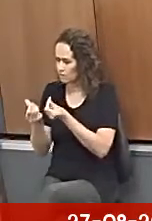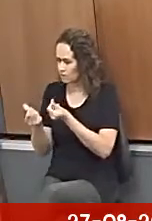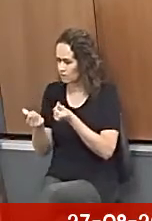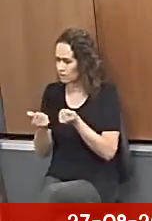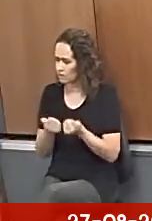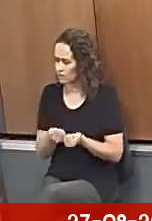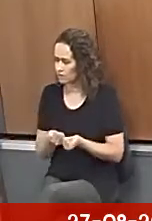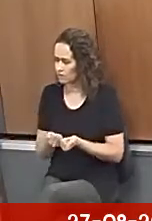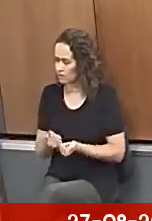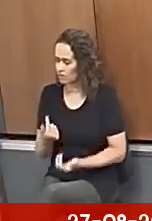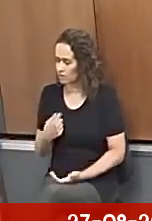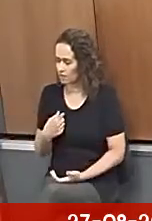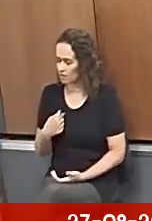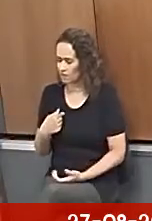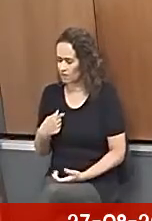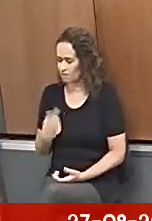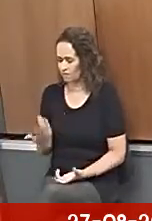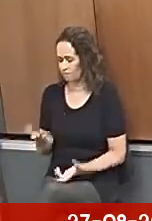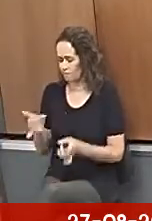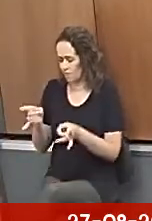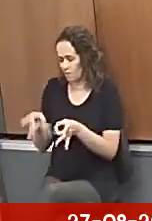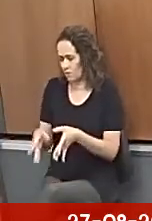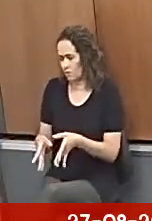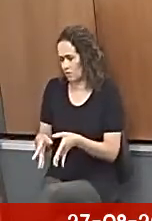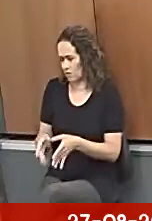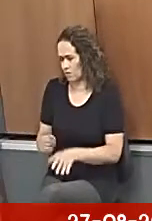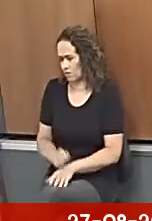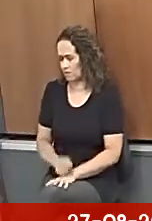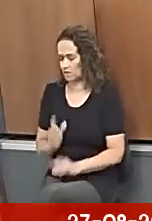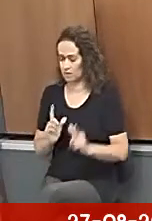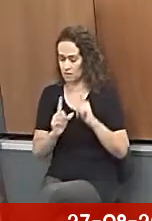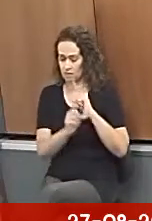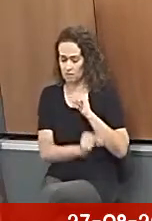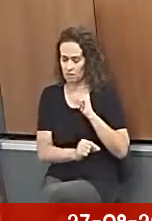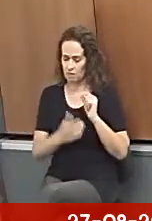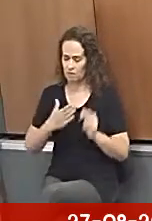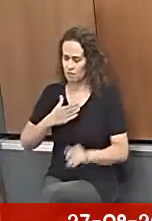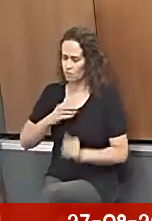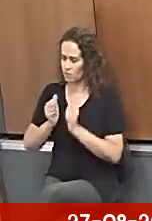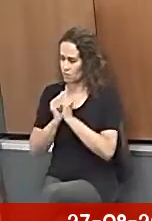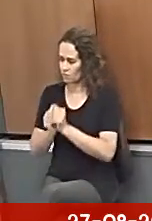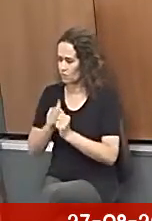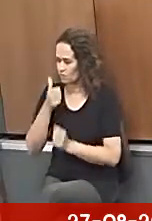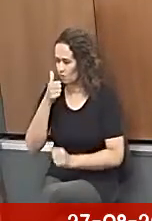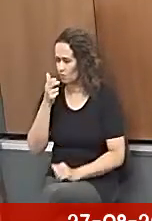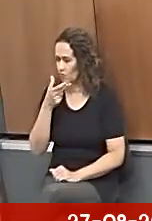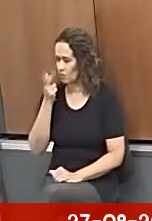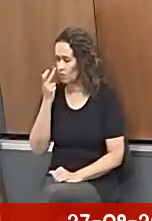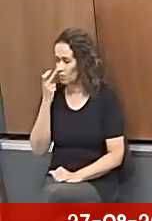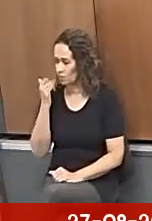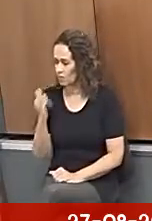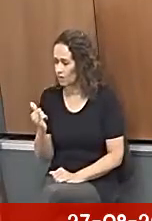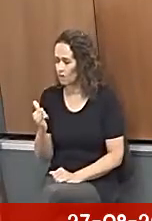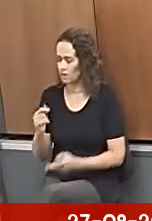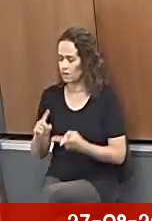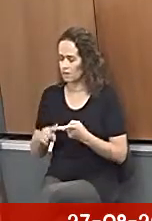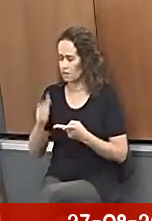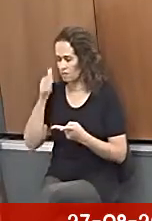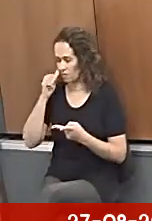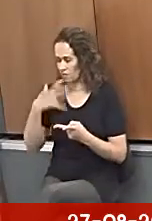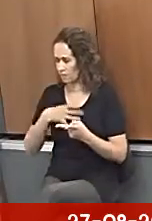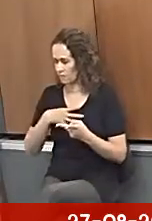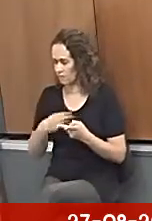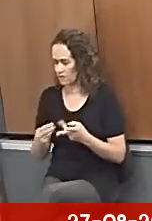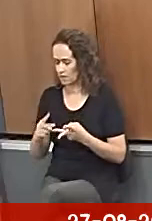da minas arena foi obrigado a sair com meu pai com a minha filha com minha esposa e meus dois filhos de dentro do estádio porque o